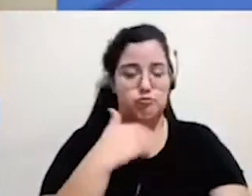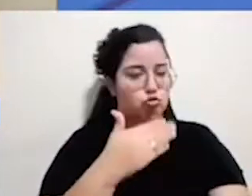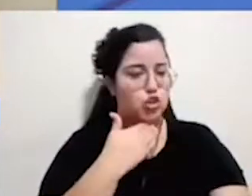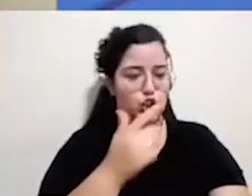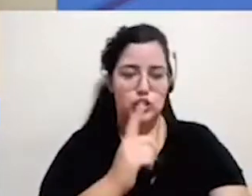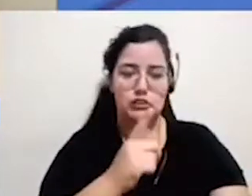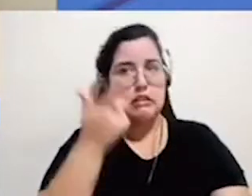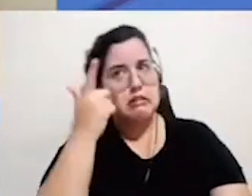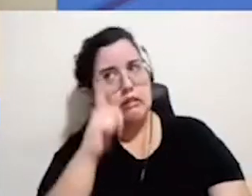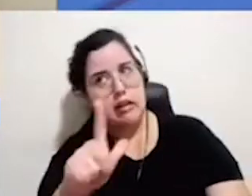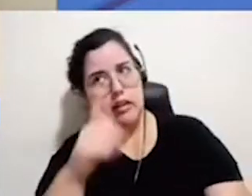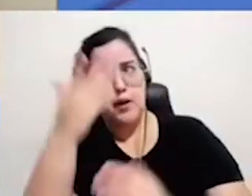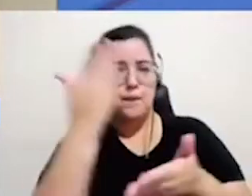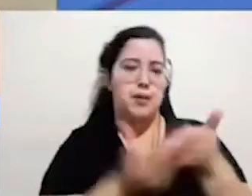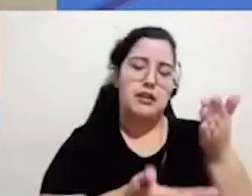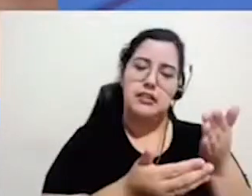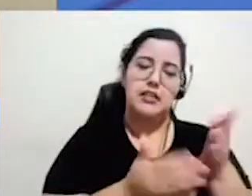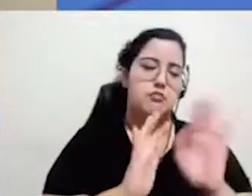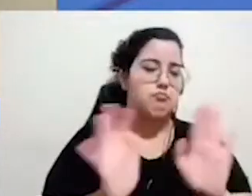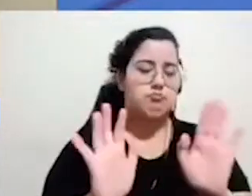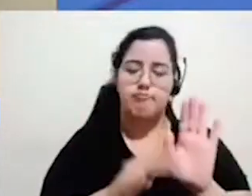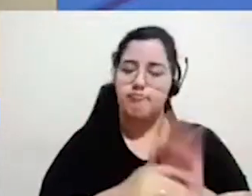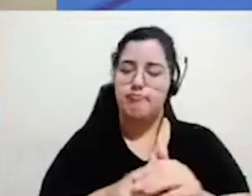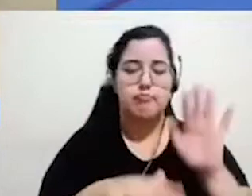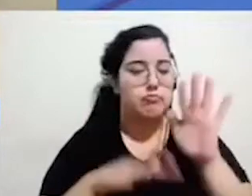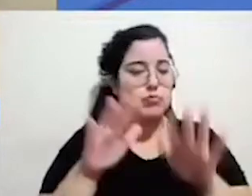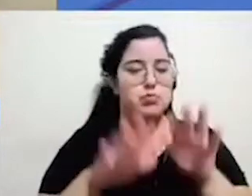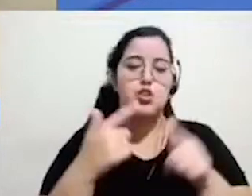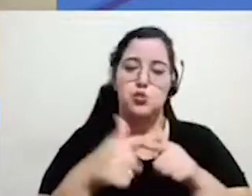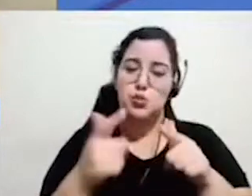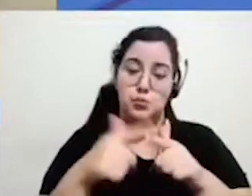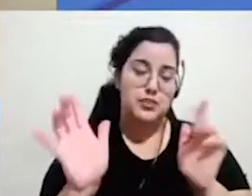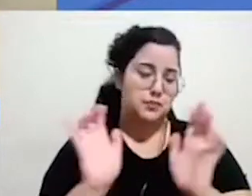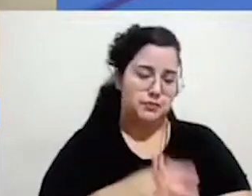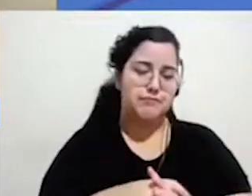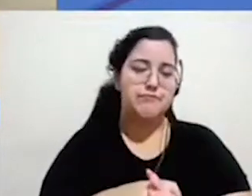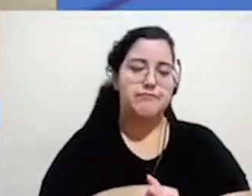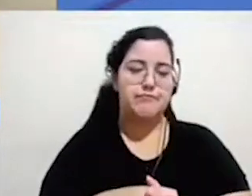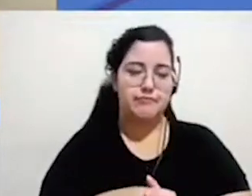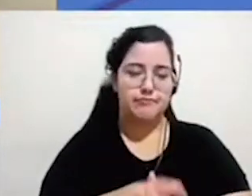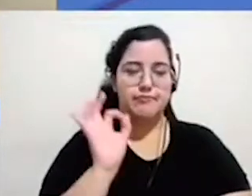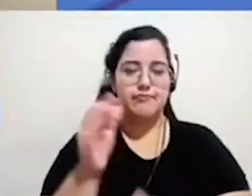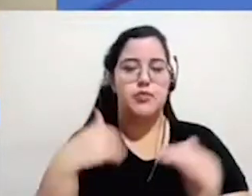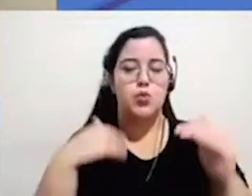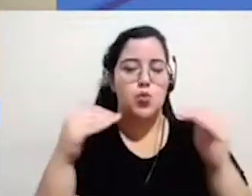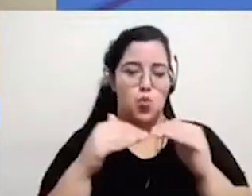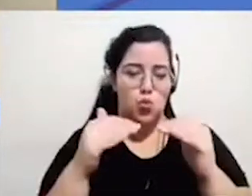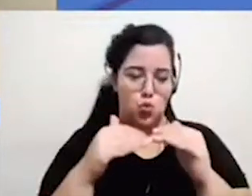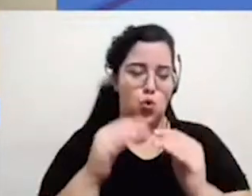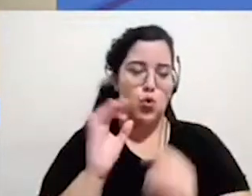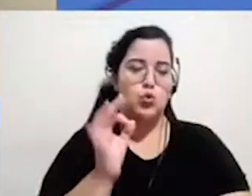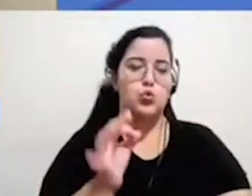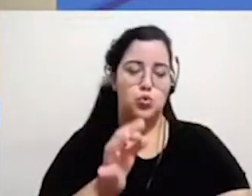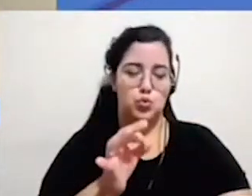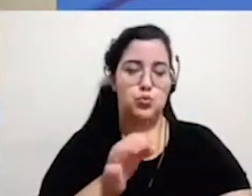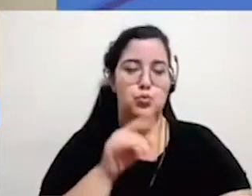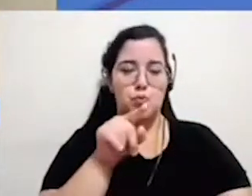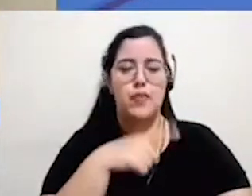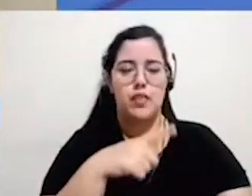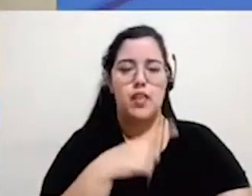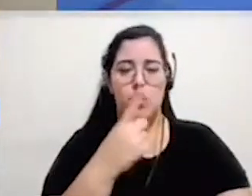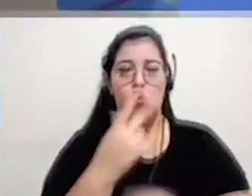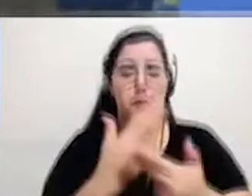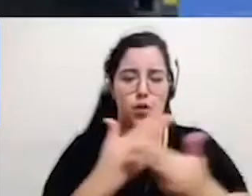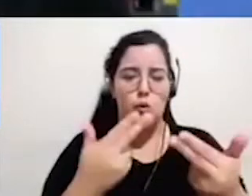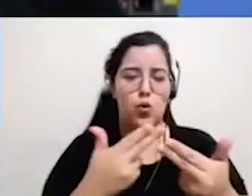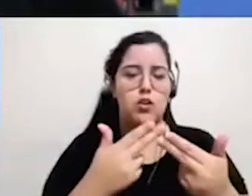ganhar, perder, não tem nada. Você resolve problemas pontuais. Eu concordo com você. E aí tem um ponto que